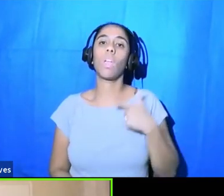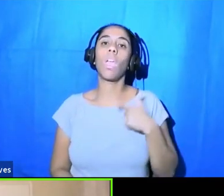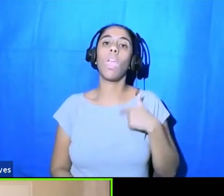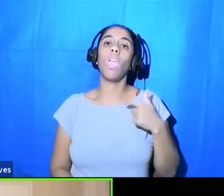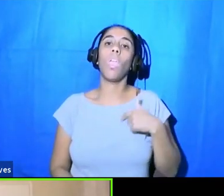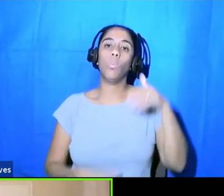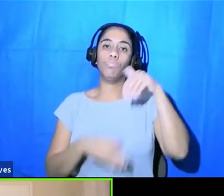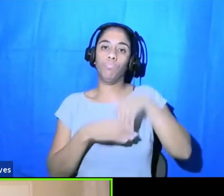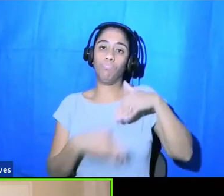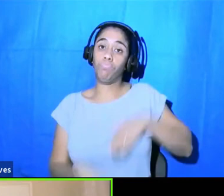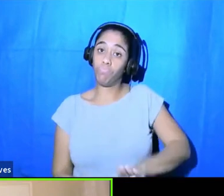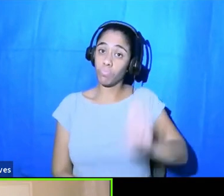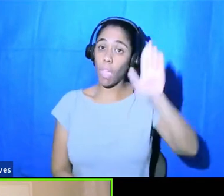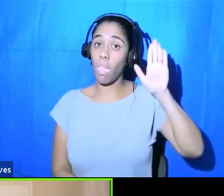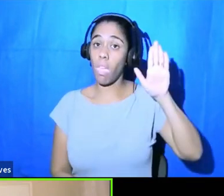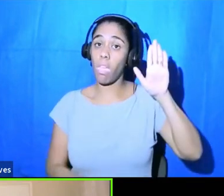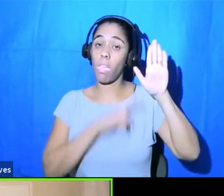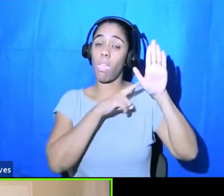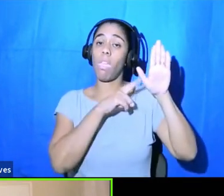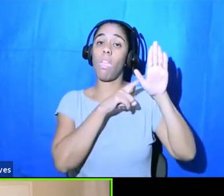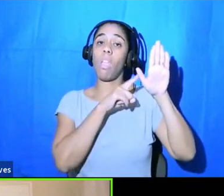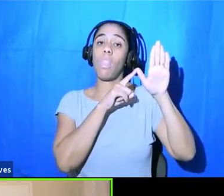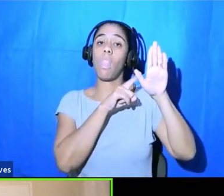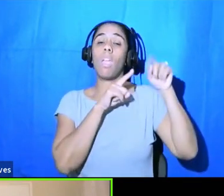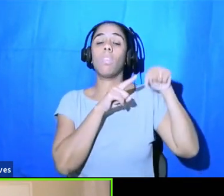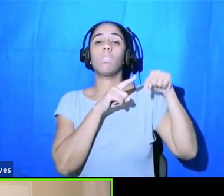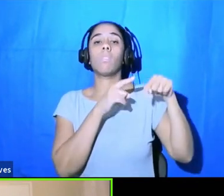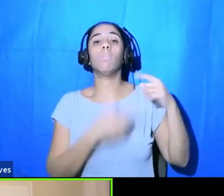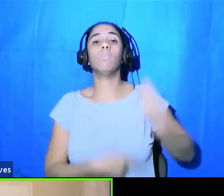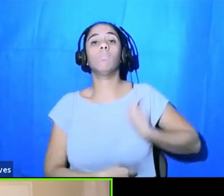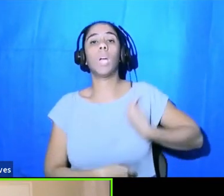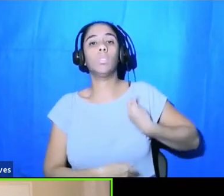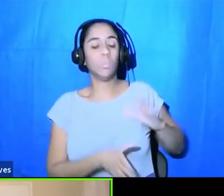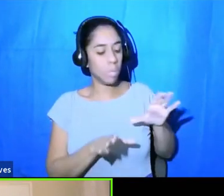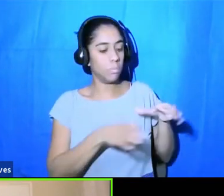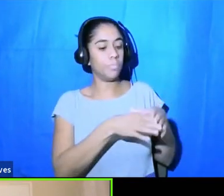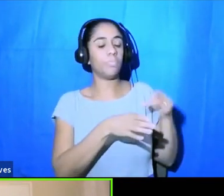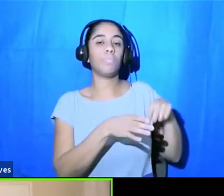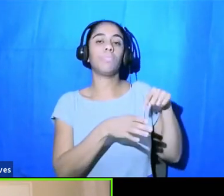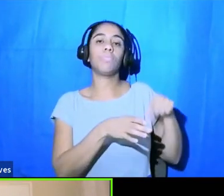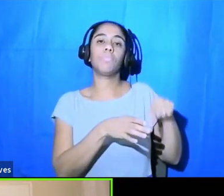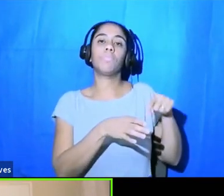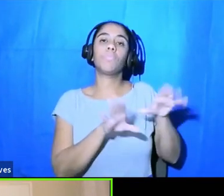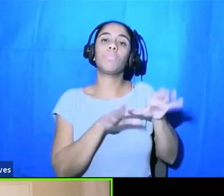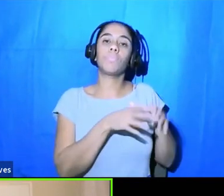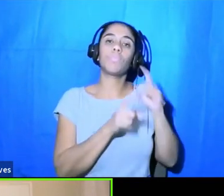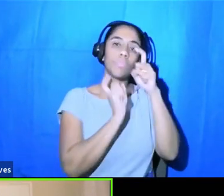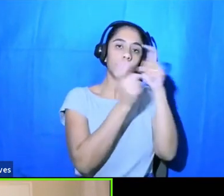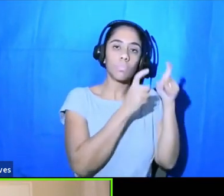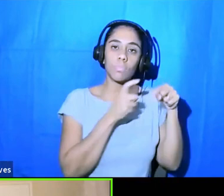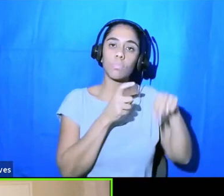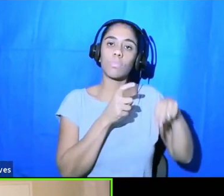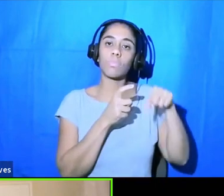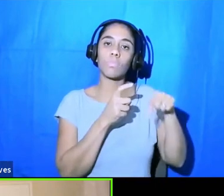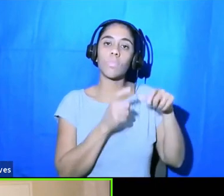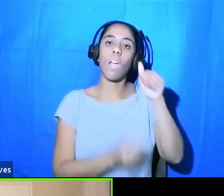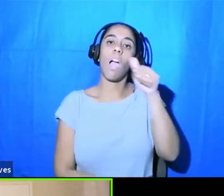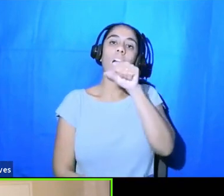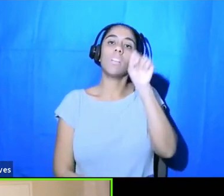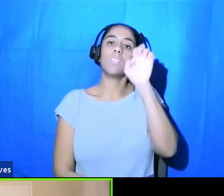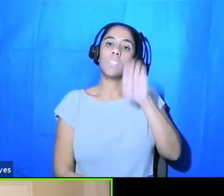por o Distrito 12, que é um distrito popular, que reúne alguns dos